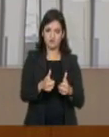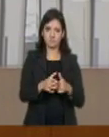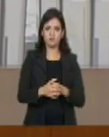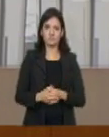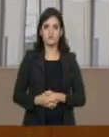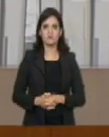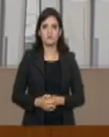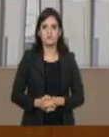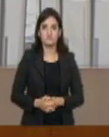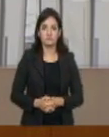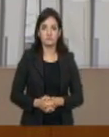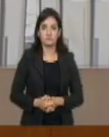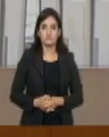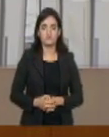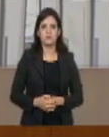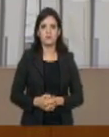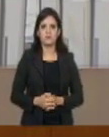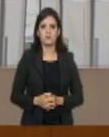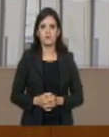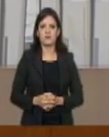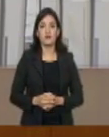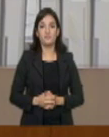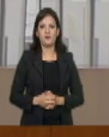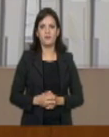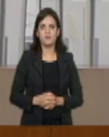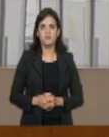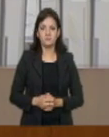Homem que matou 5 e feriu 3